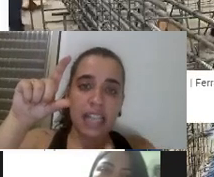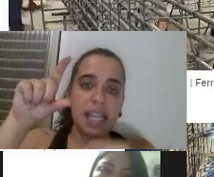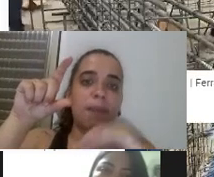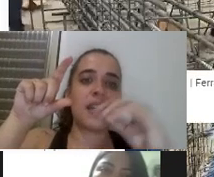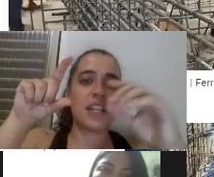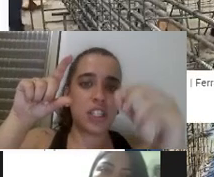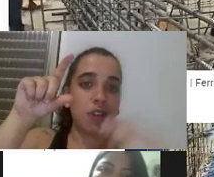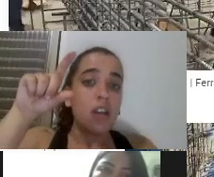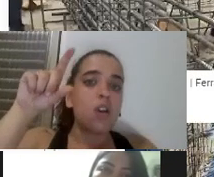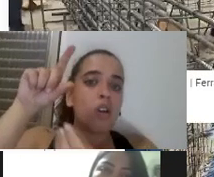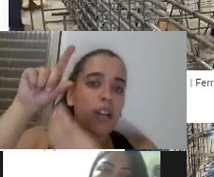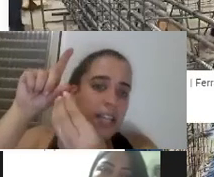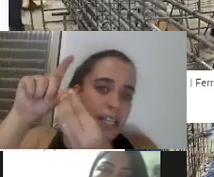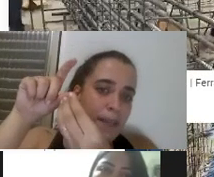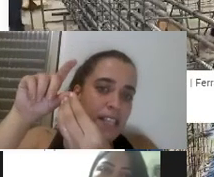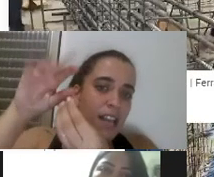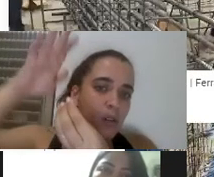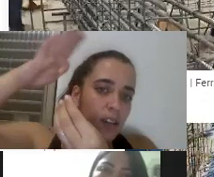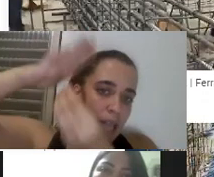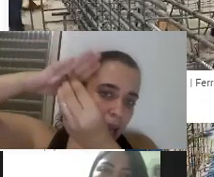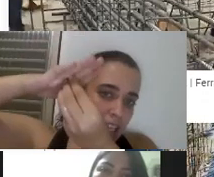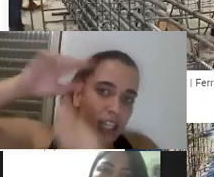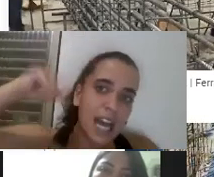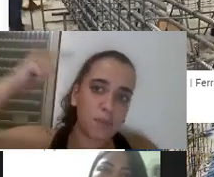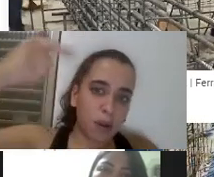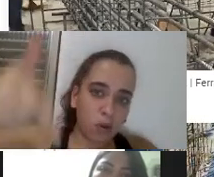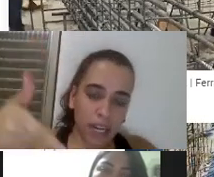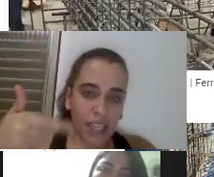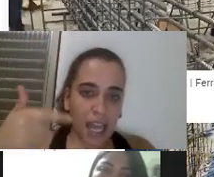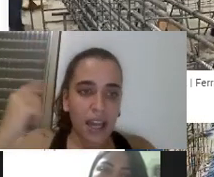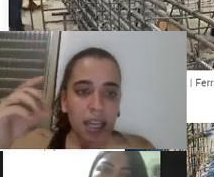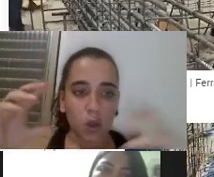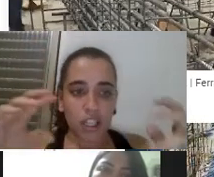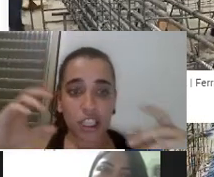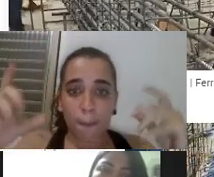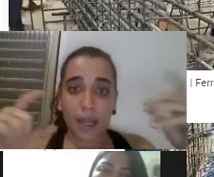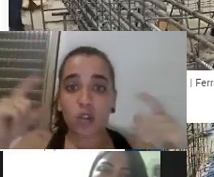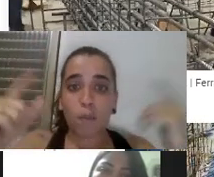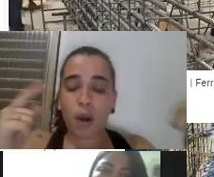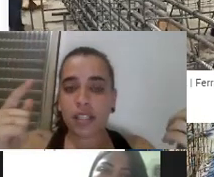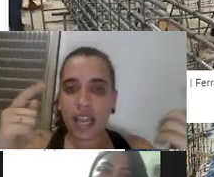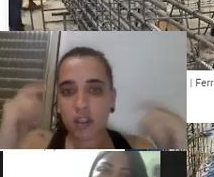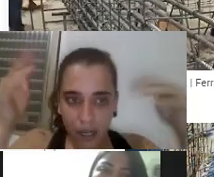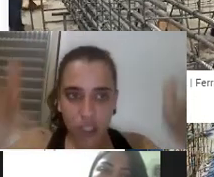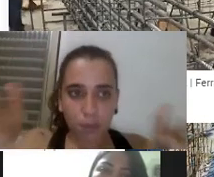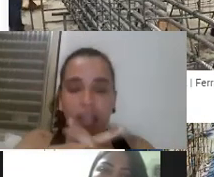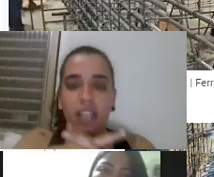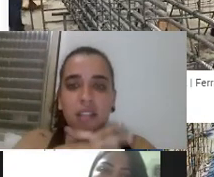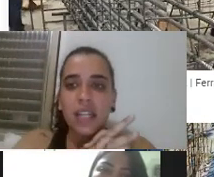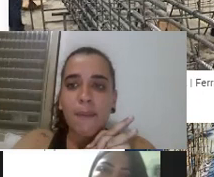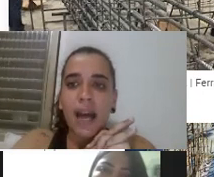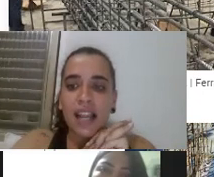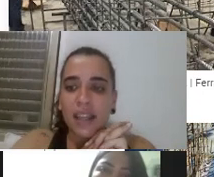vocês já sabem que a gente coloca aquele espaçador na malha de aço para concretar. Então, a gente aprende o processo para a gente